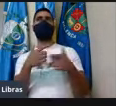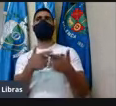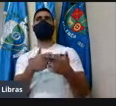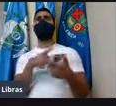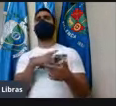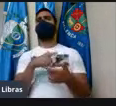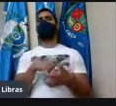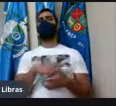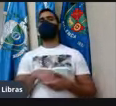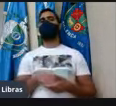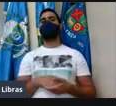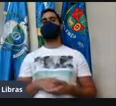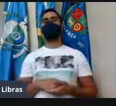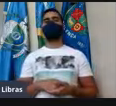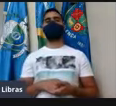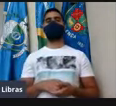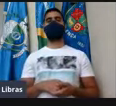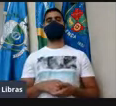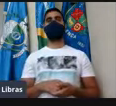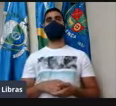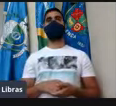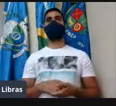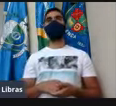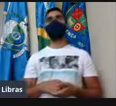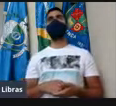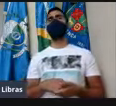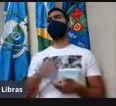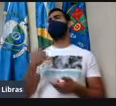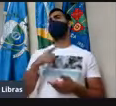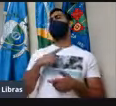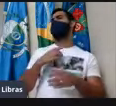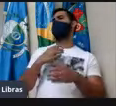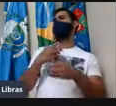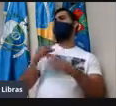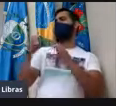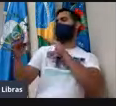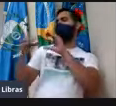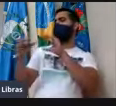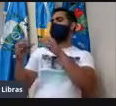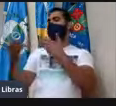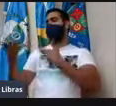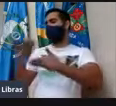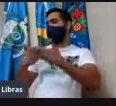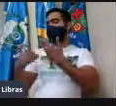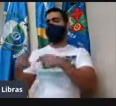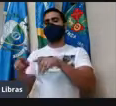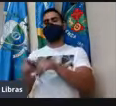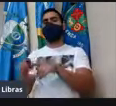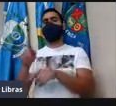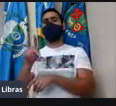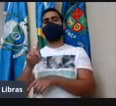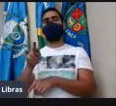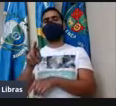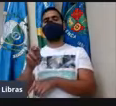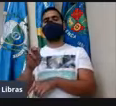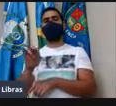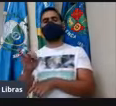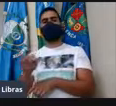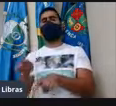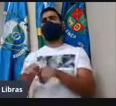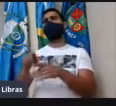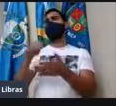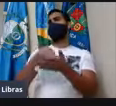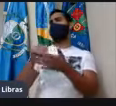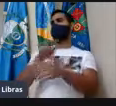conta dessa situação e que não há uma comunicação mais ativa e eficiente entre o PREV e a Secretaria